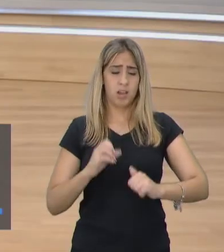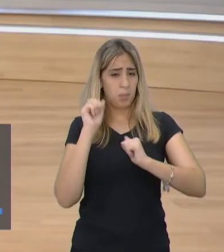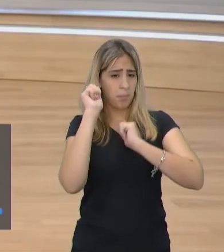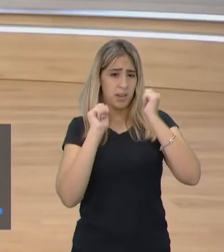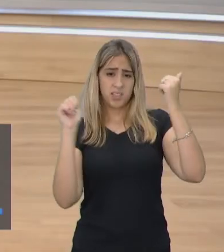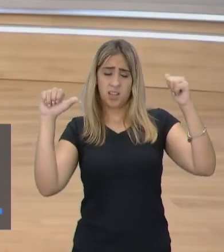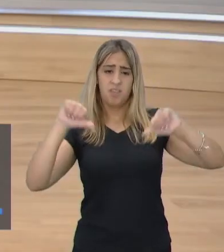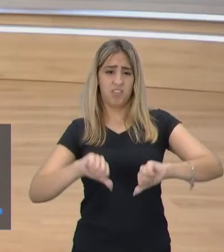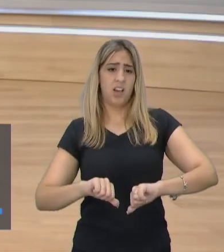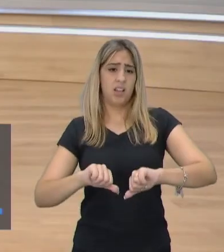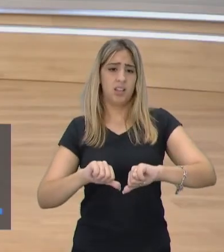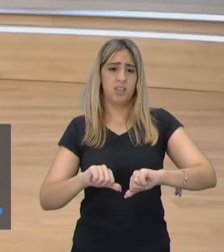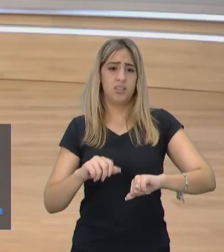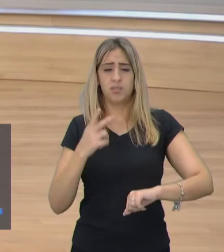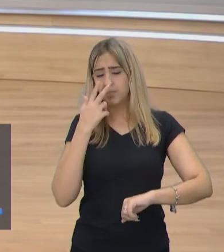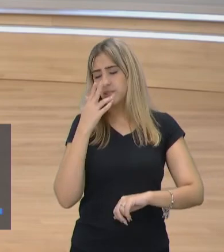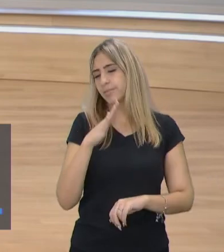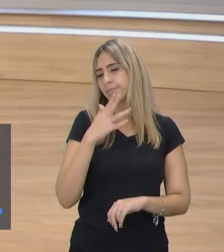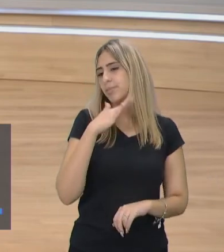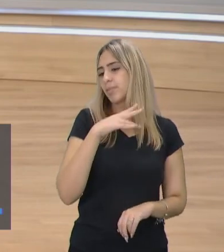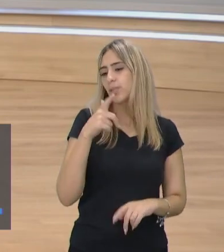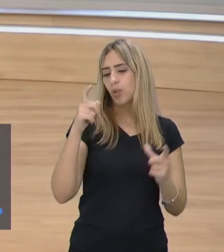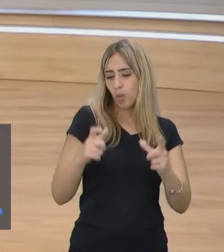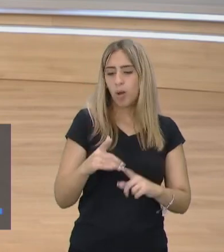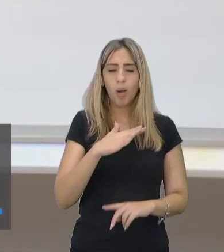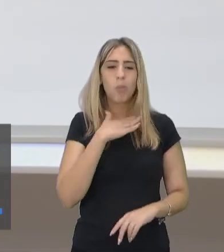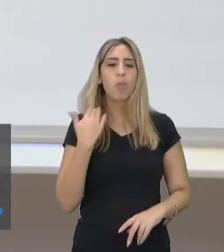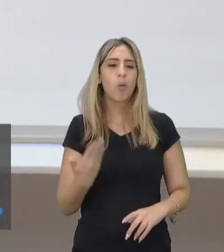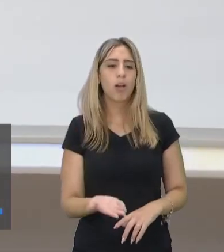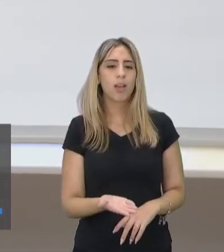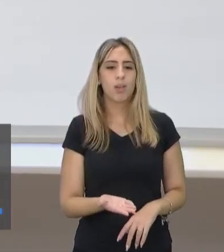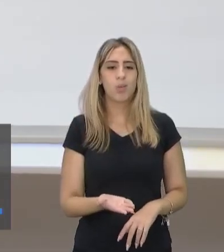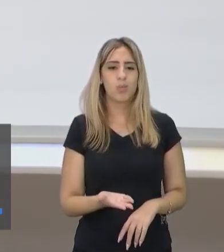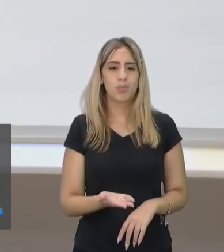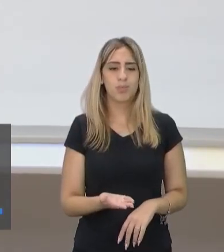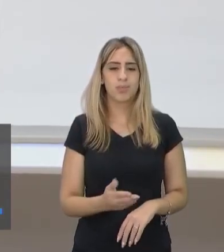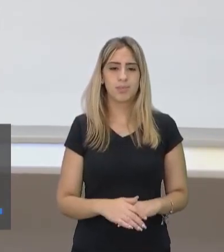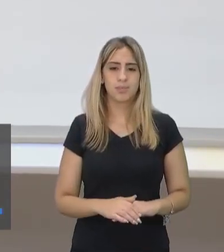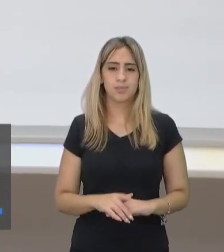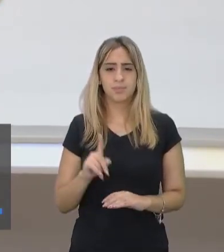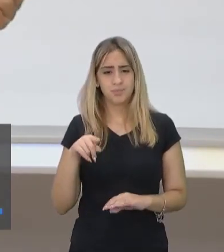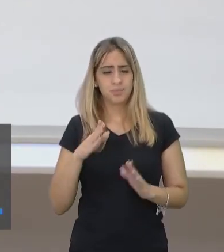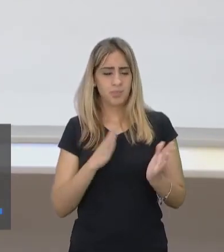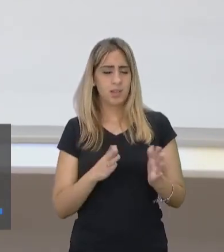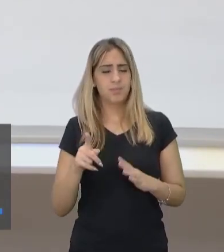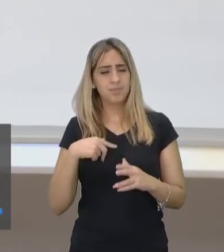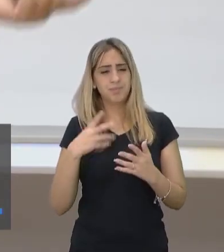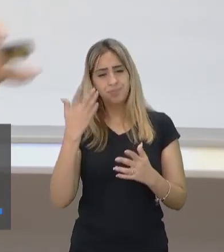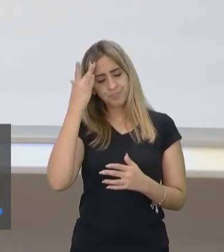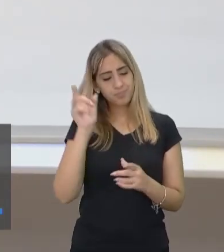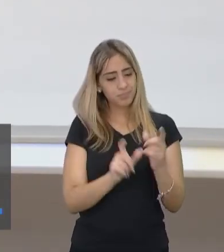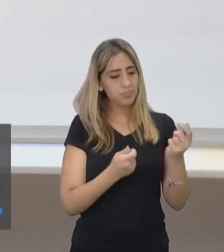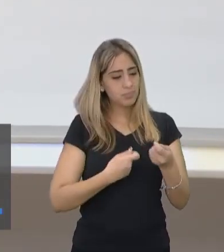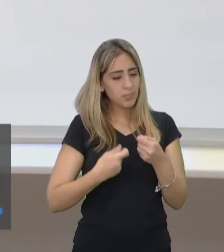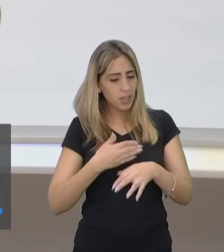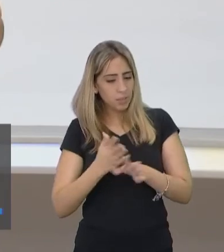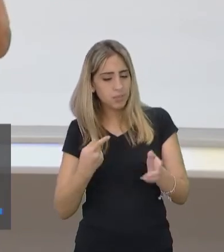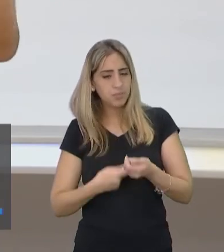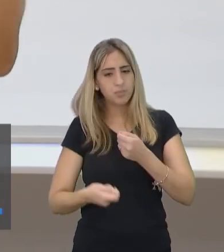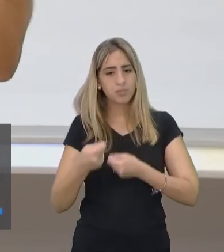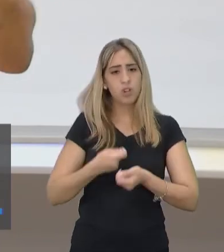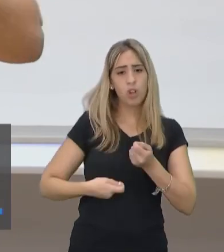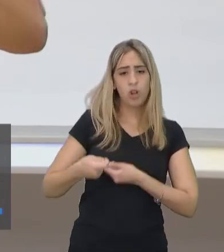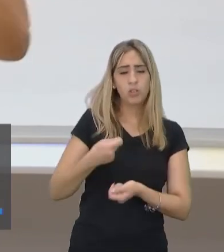Exato. de falecer, né? Morrer, né? É isso, muito Esse interessante. é o clássico, Esse não é o clássico. O cara quer abrir uma lojinha, vai abrir